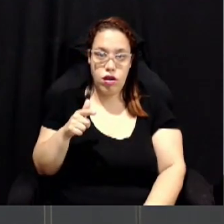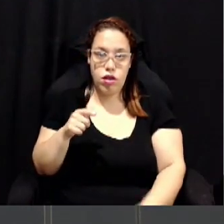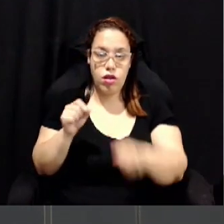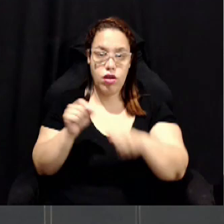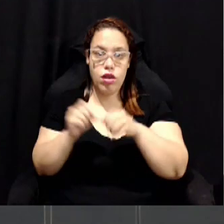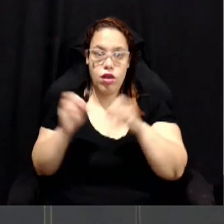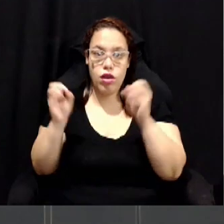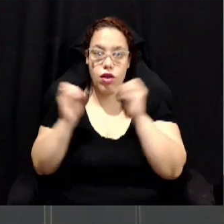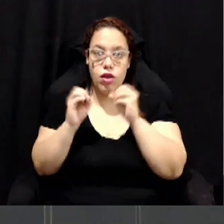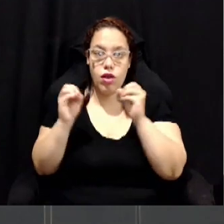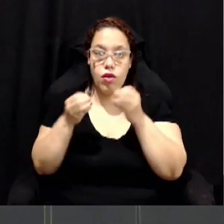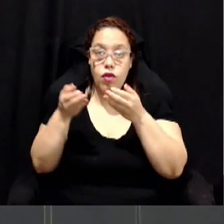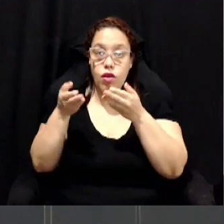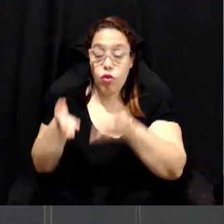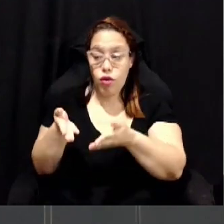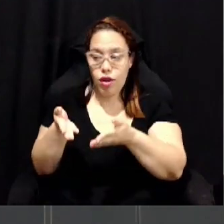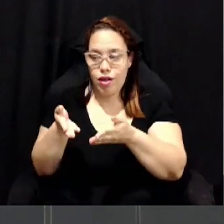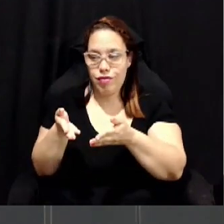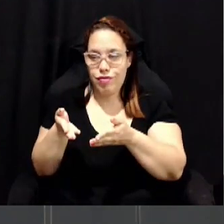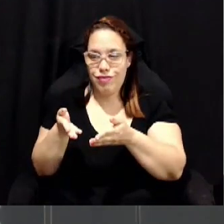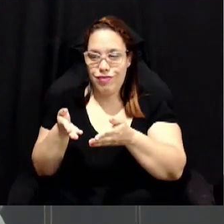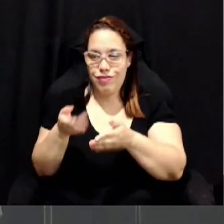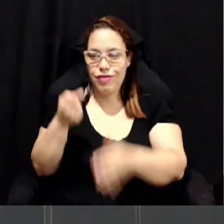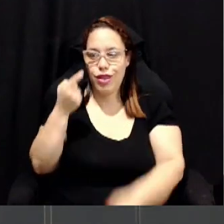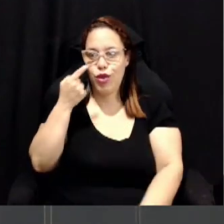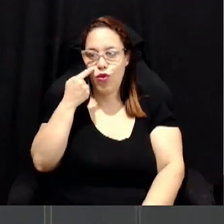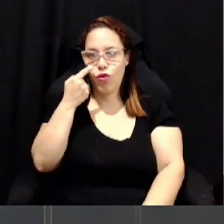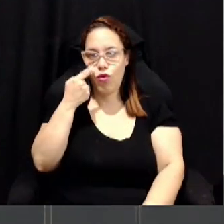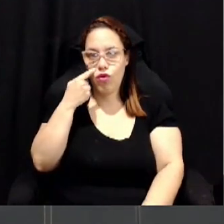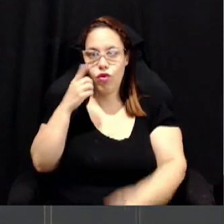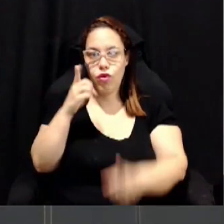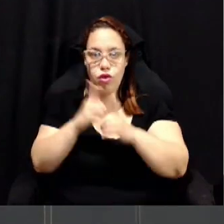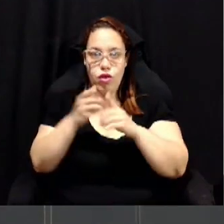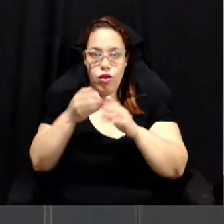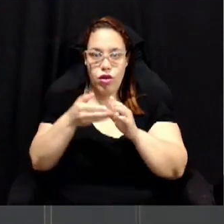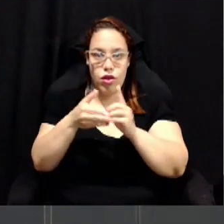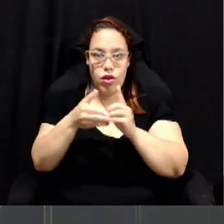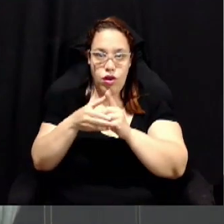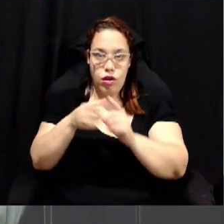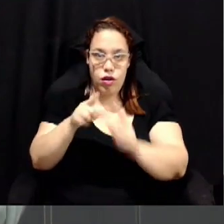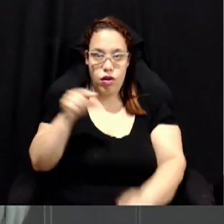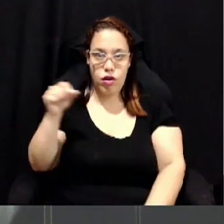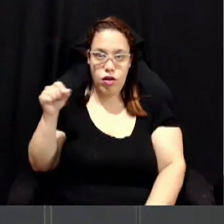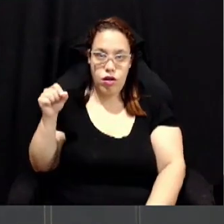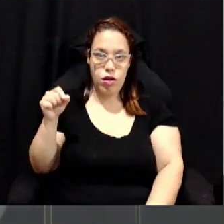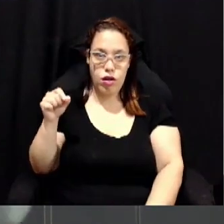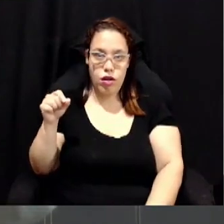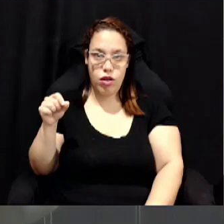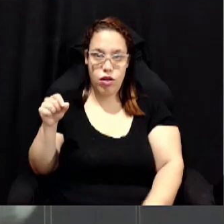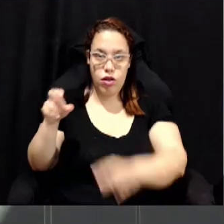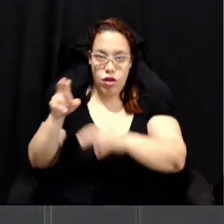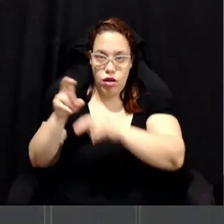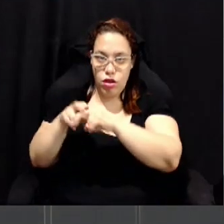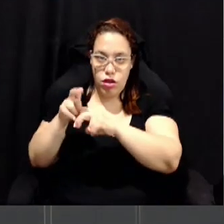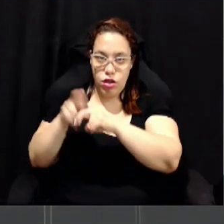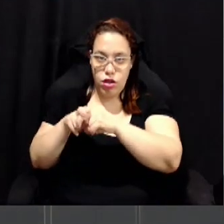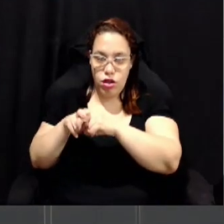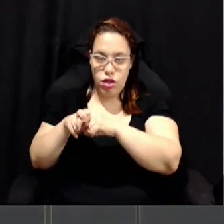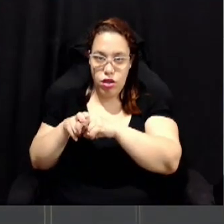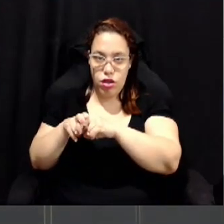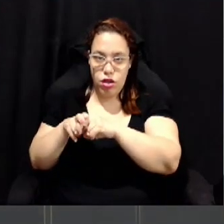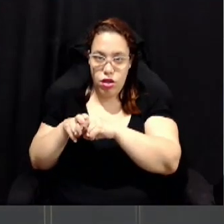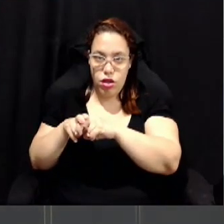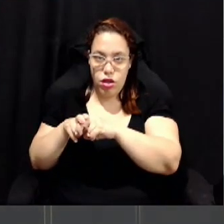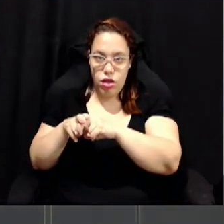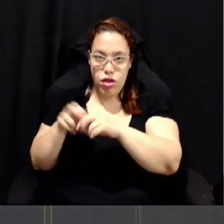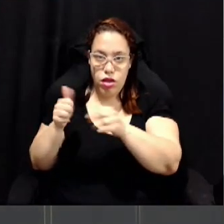com ela. E eu vi, quando a atendente saía, que a professora trazia no banquinho que ficava ali no pátio, na frente da escola,